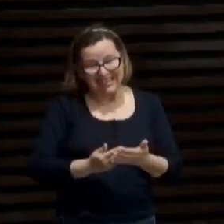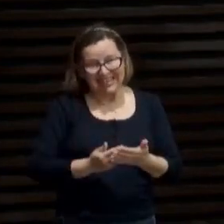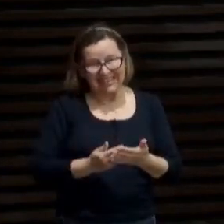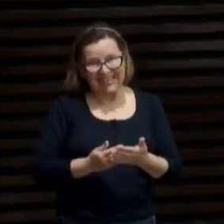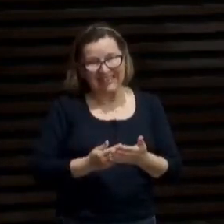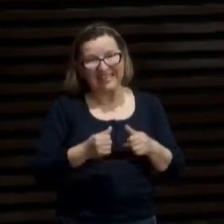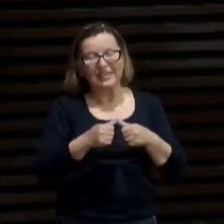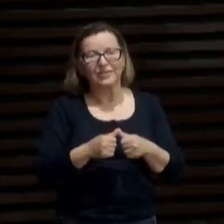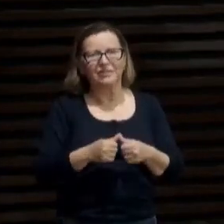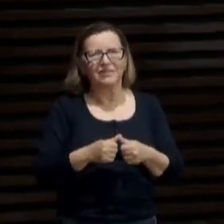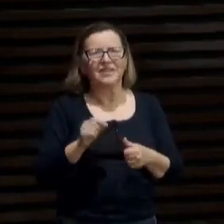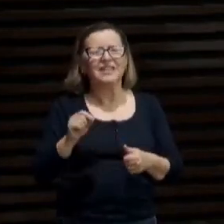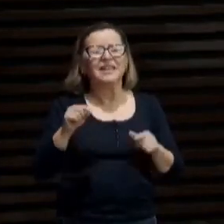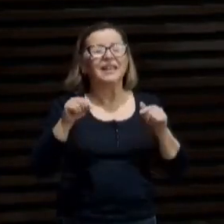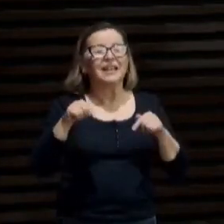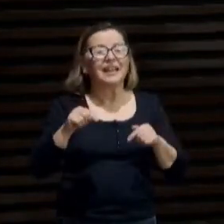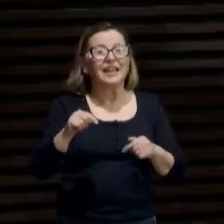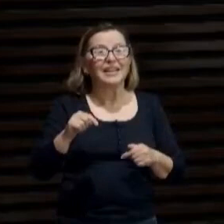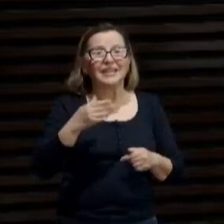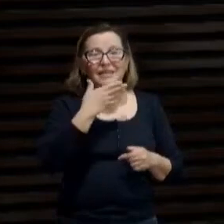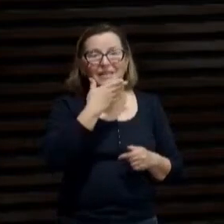Quem aqui é pai?